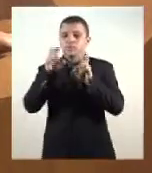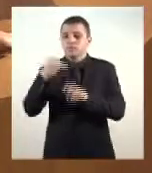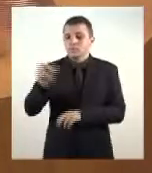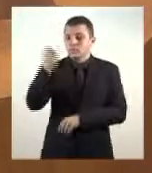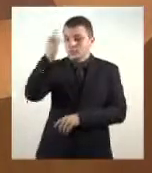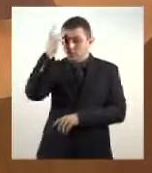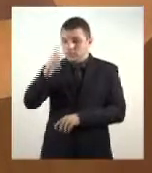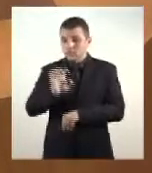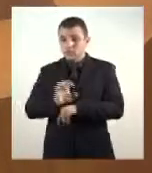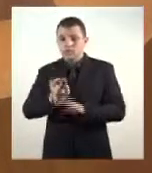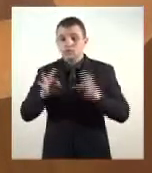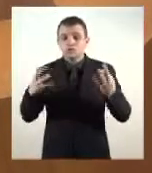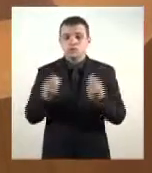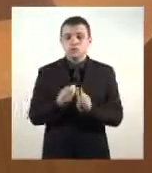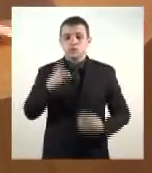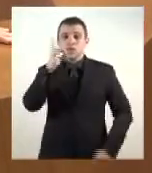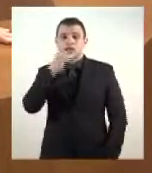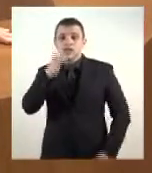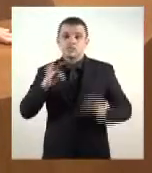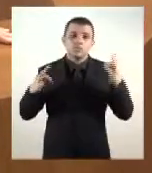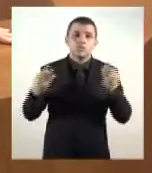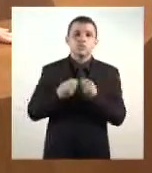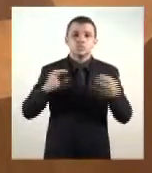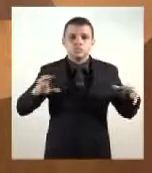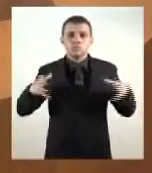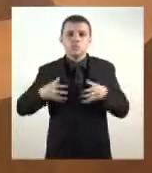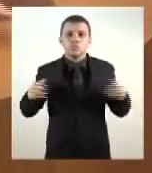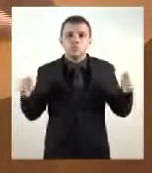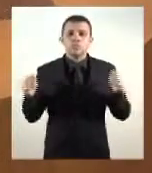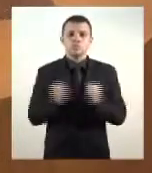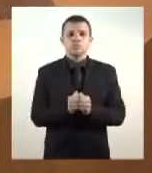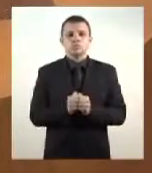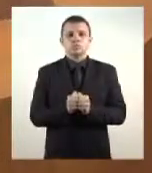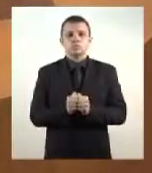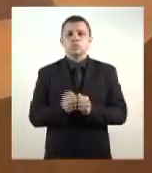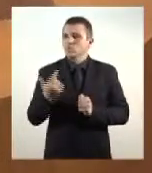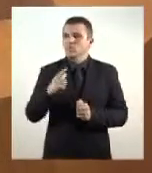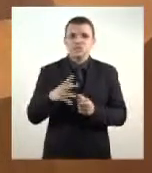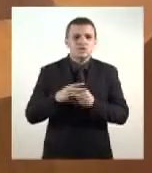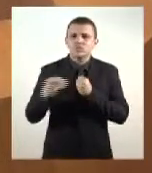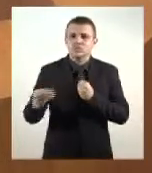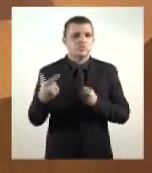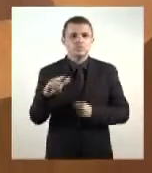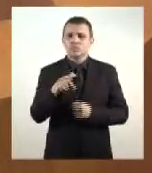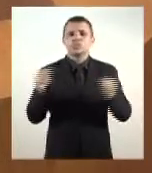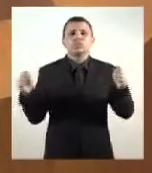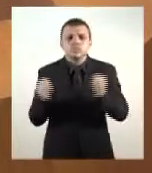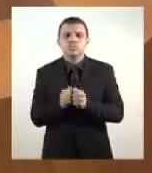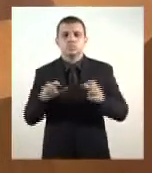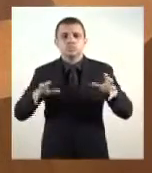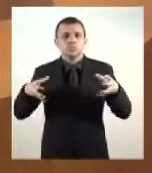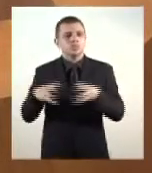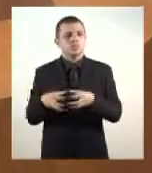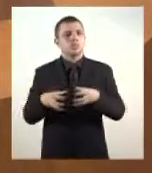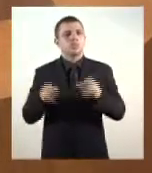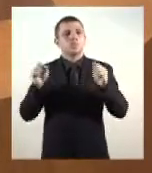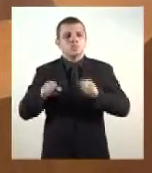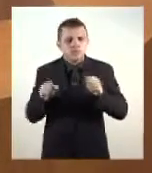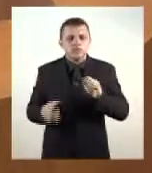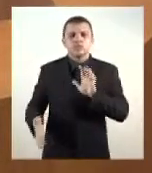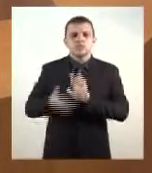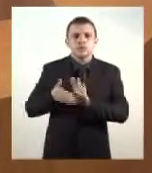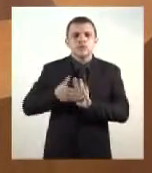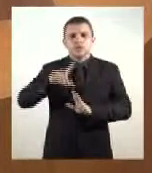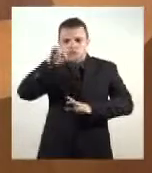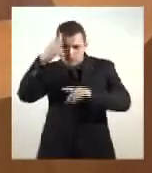estado, se juntam, deputado Hélio, toda a bancada, se junta sem exceção e corre atrás de propor, seja junto